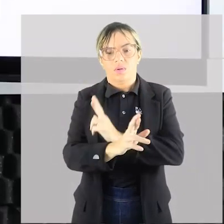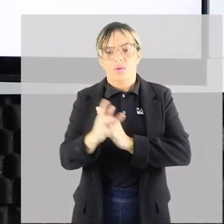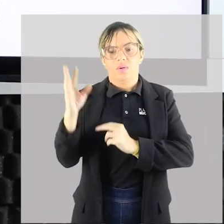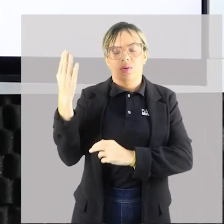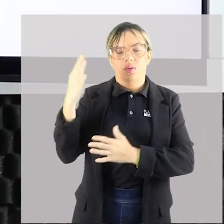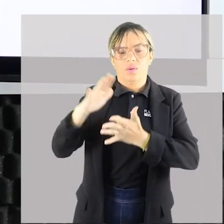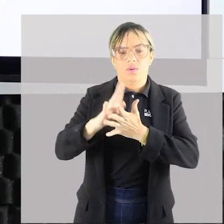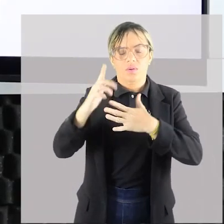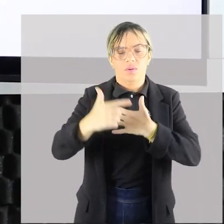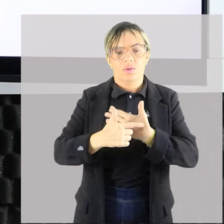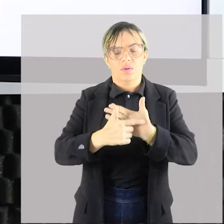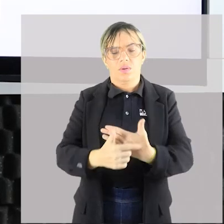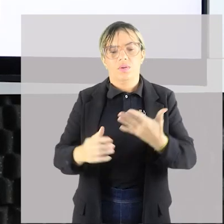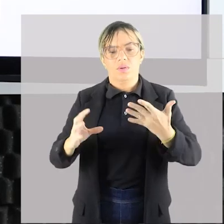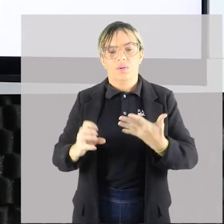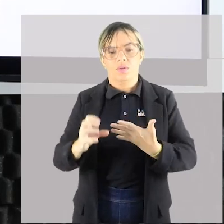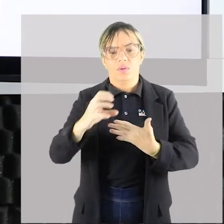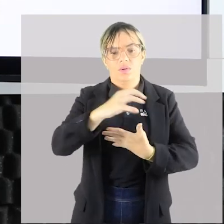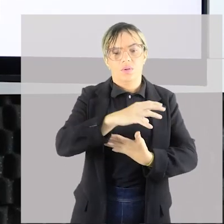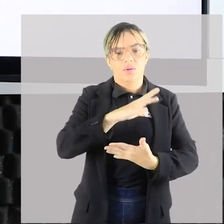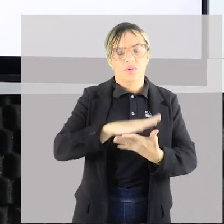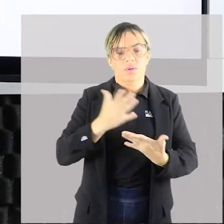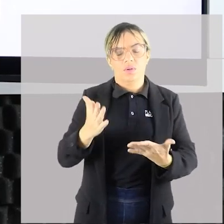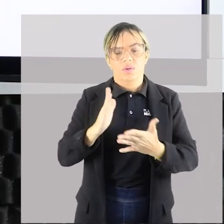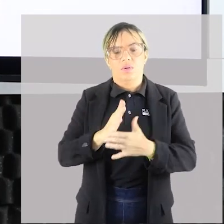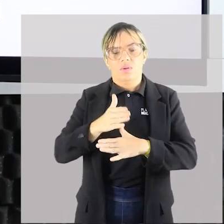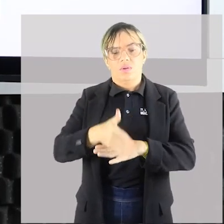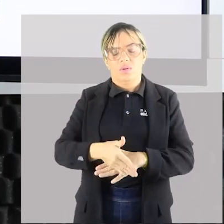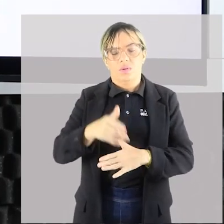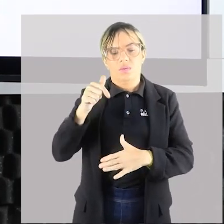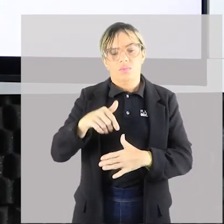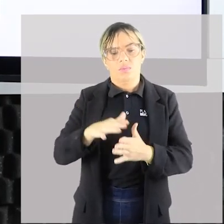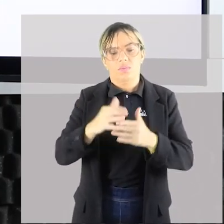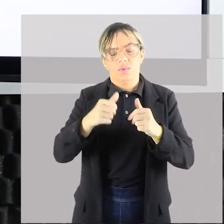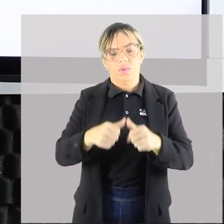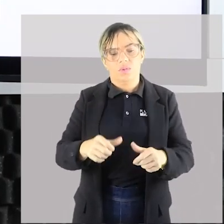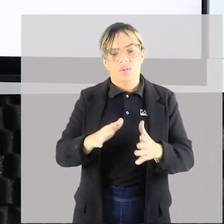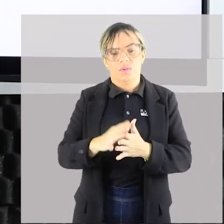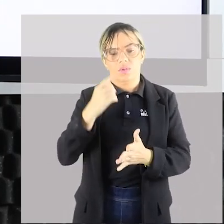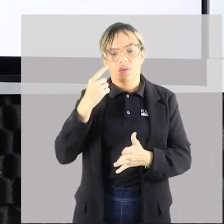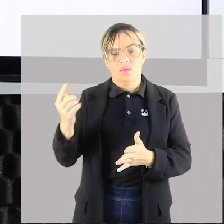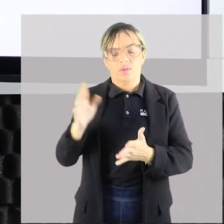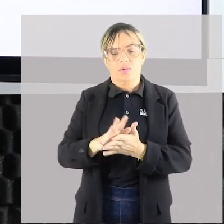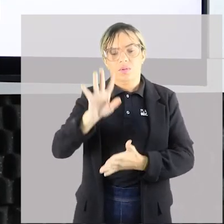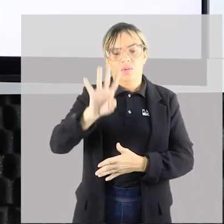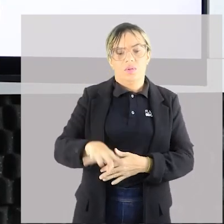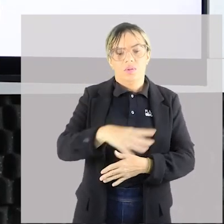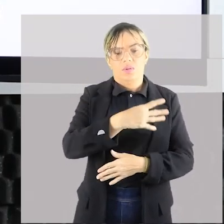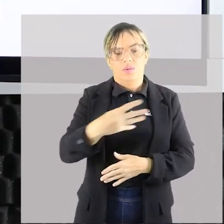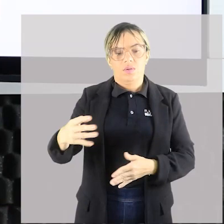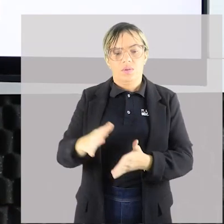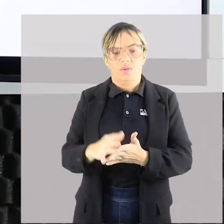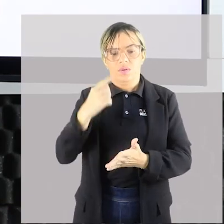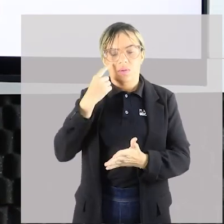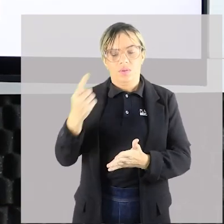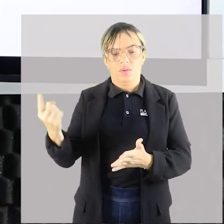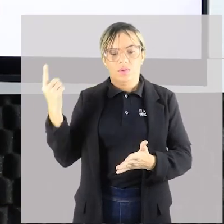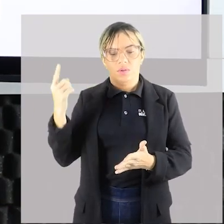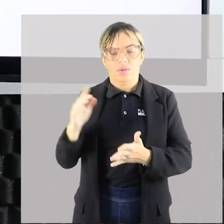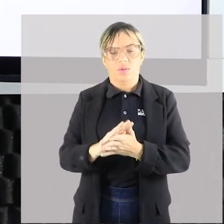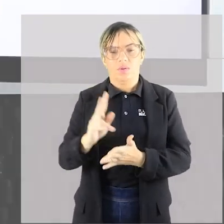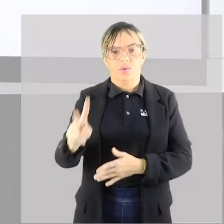essas bactérias com o seu papel nas cadeias alimentares de que participam. Com isso, a gente já viu, né, que são